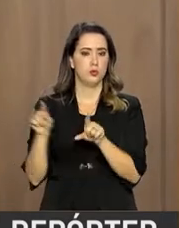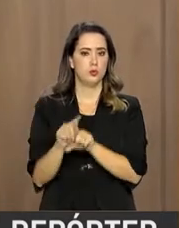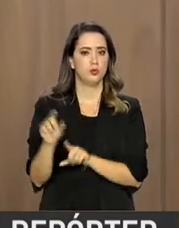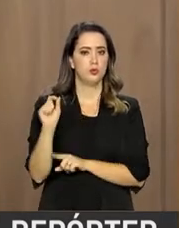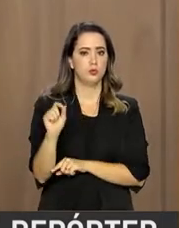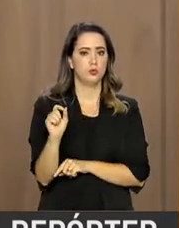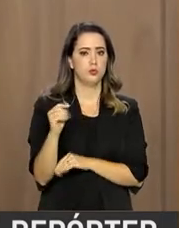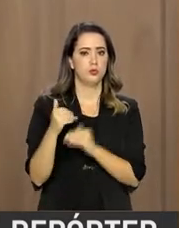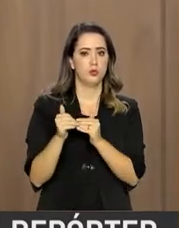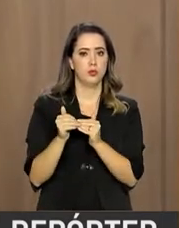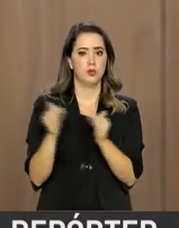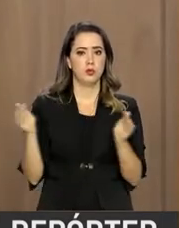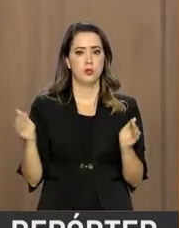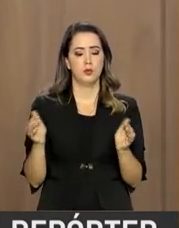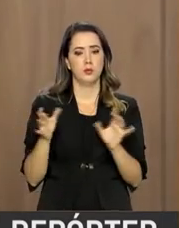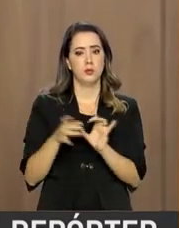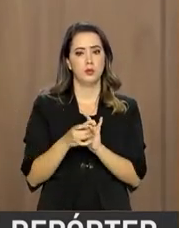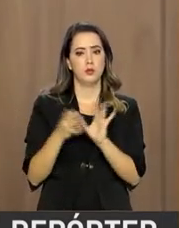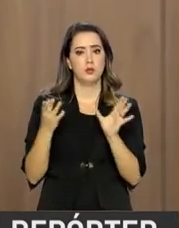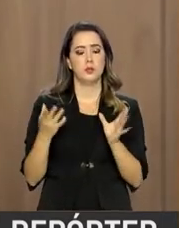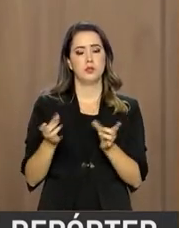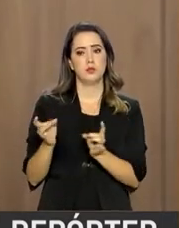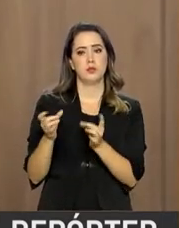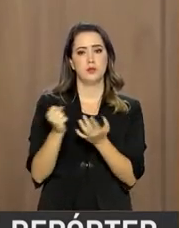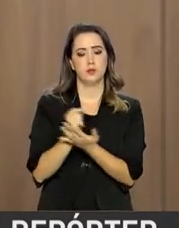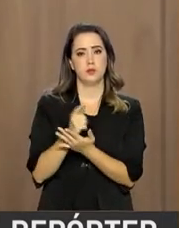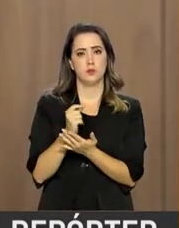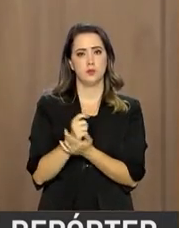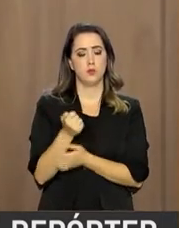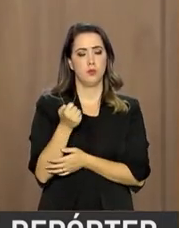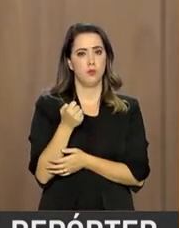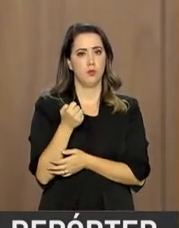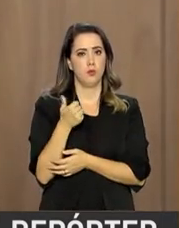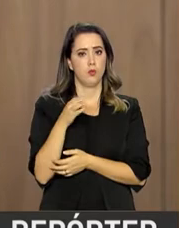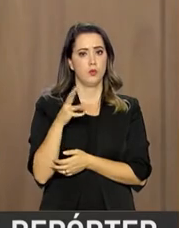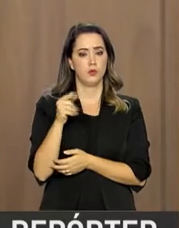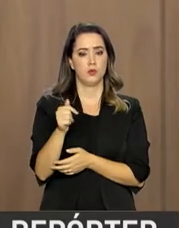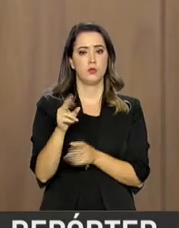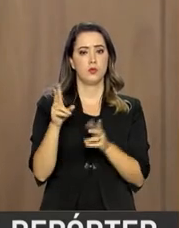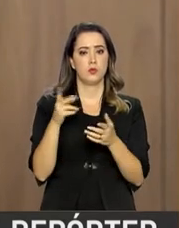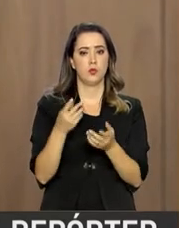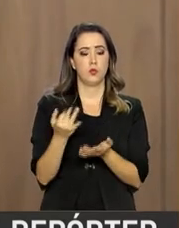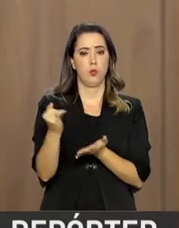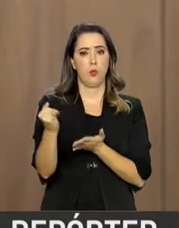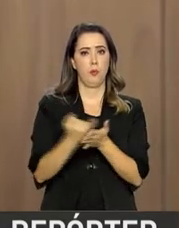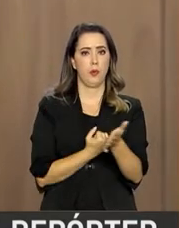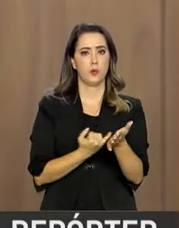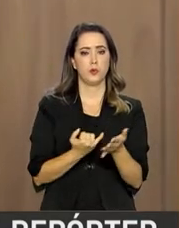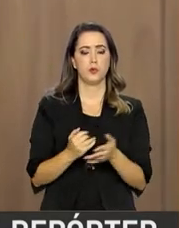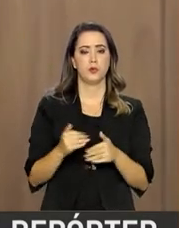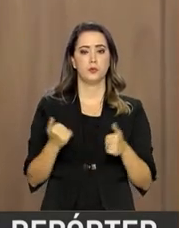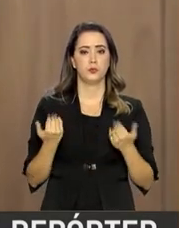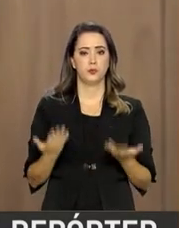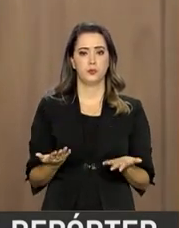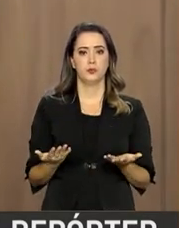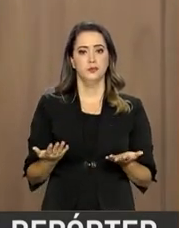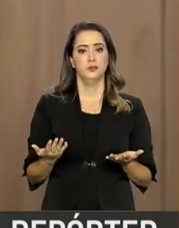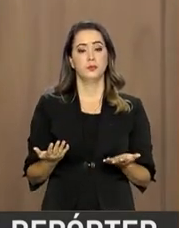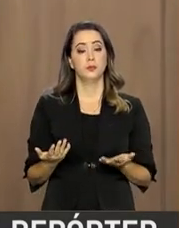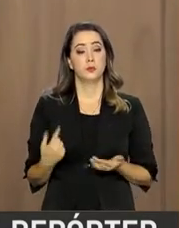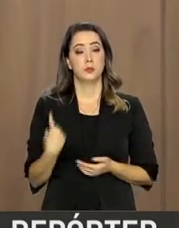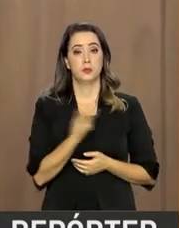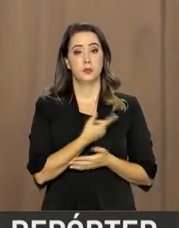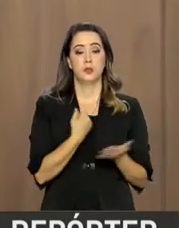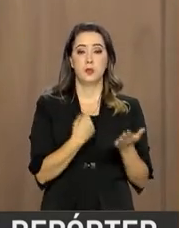amplo ou a liberalização do comércio para quase toda a pauta tarifária e portanto